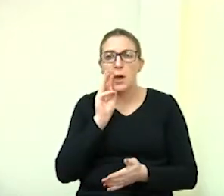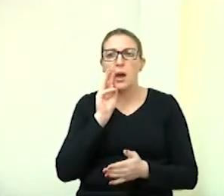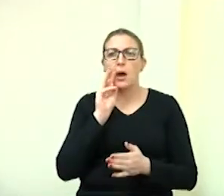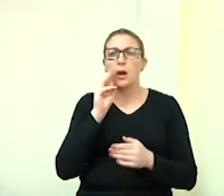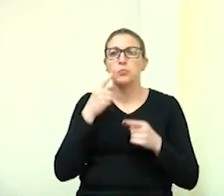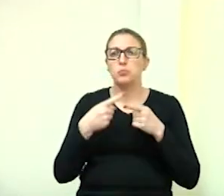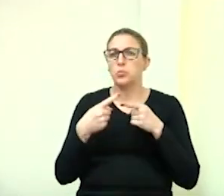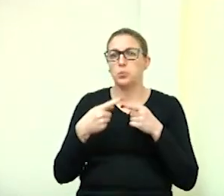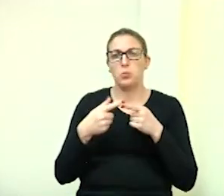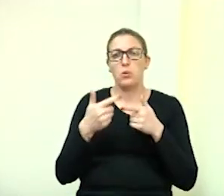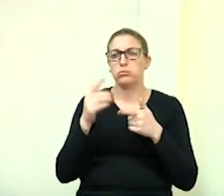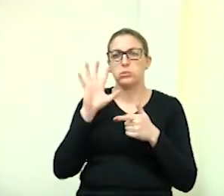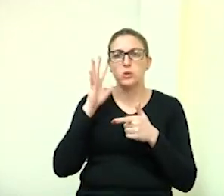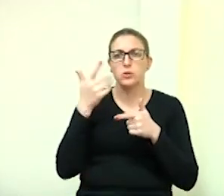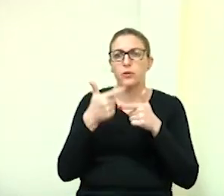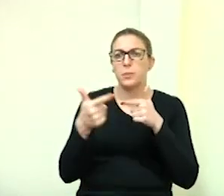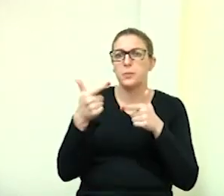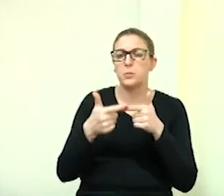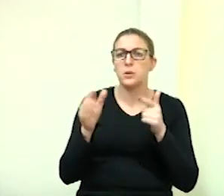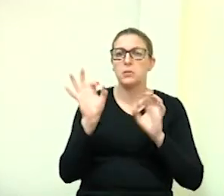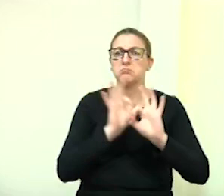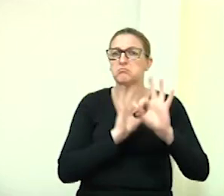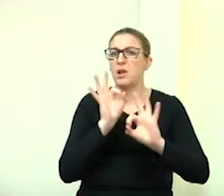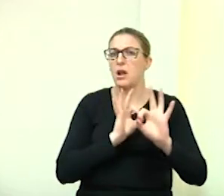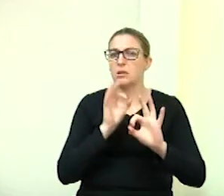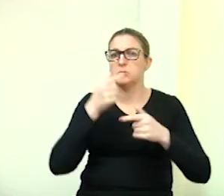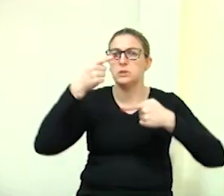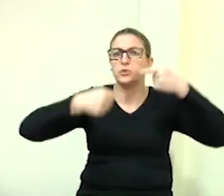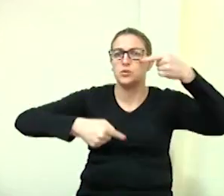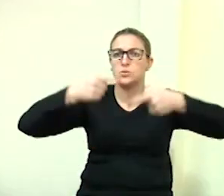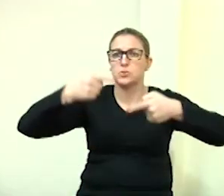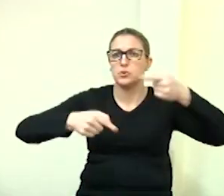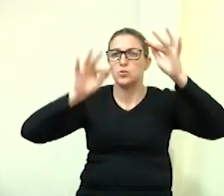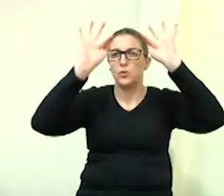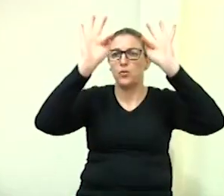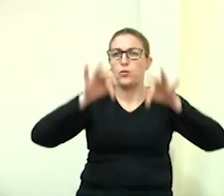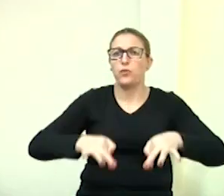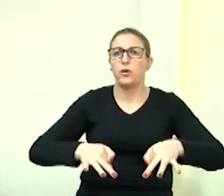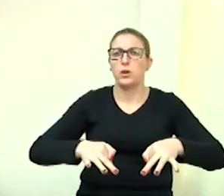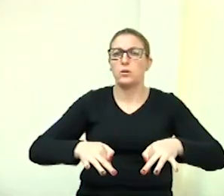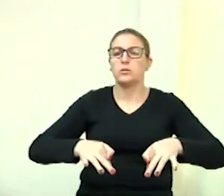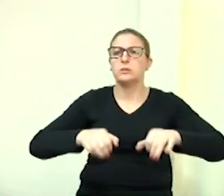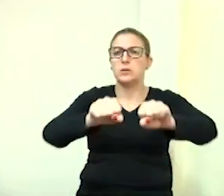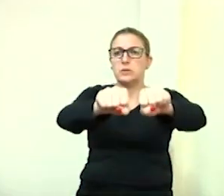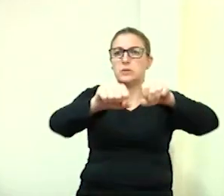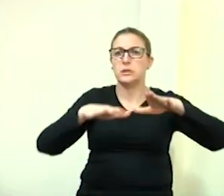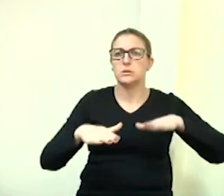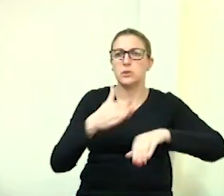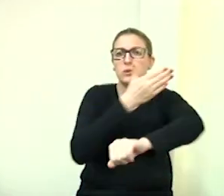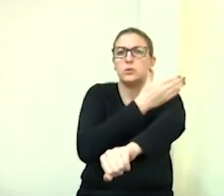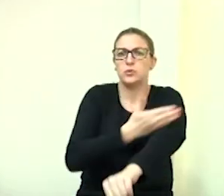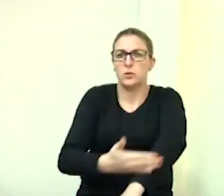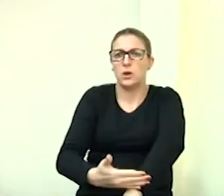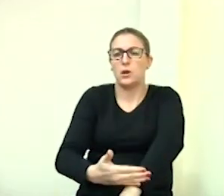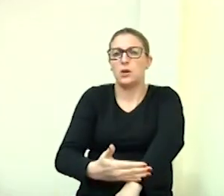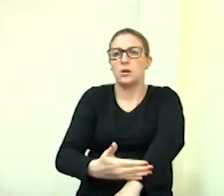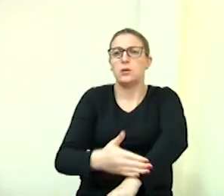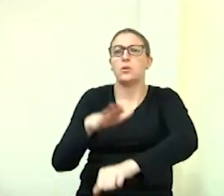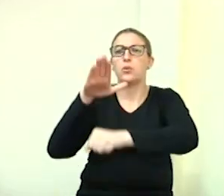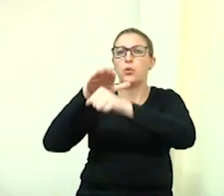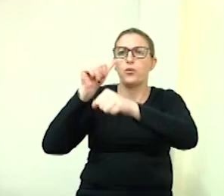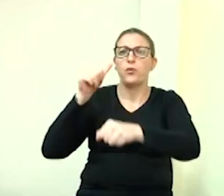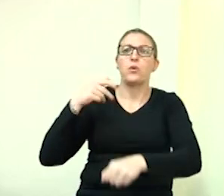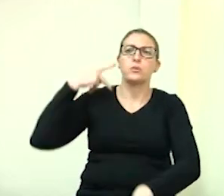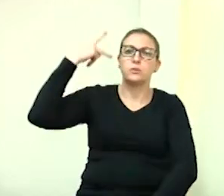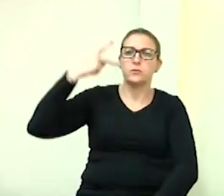casa nada mais a ser tratado declaramos encerrados os trabalhos da presente sessão plenária ordinária e convoco